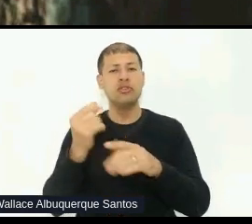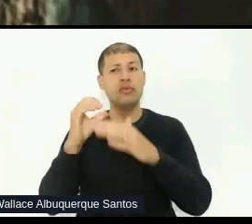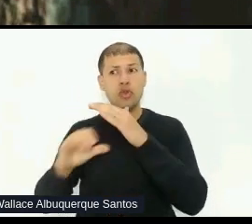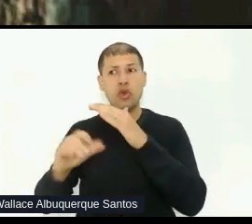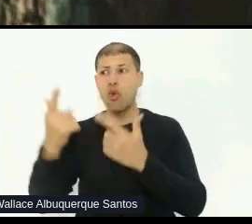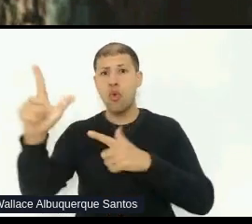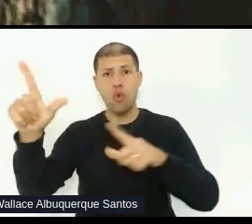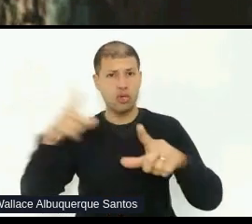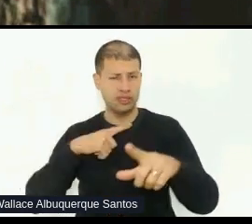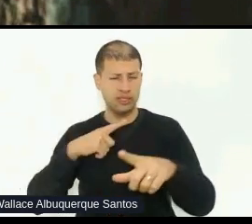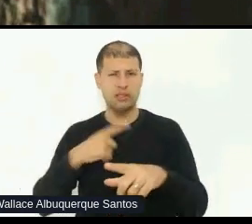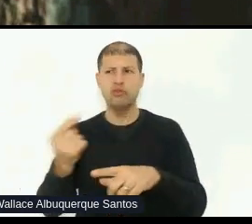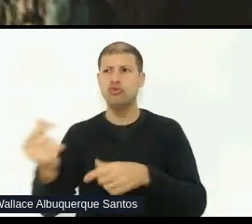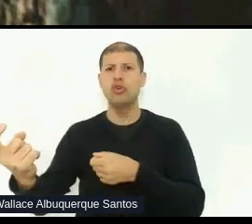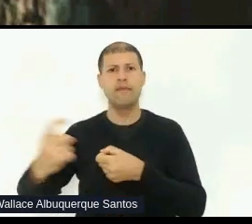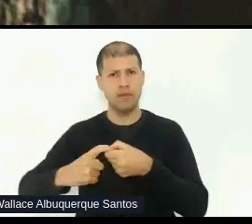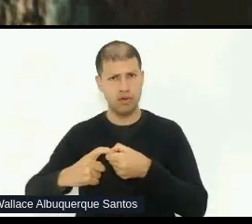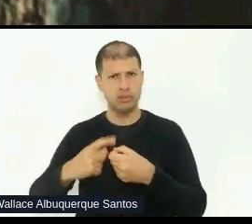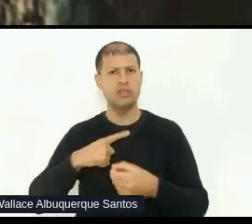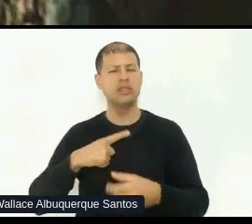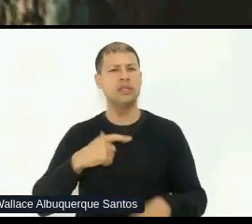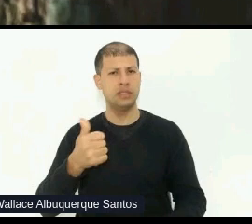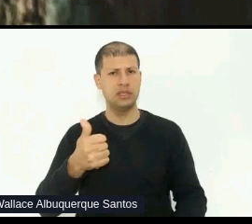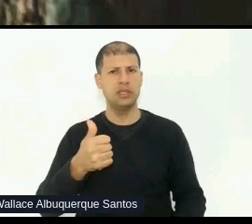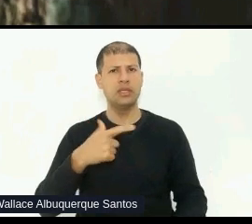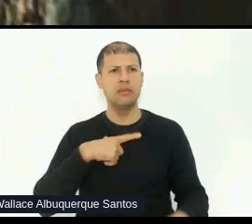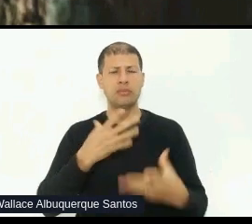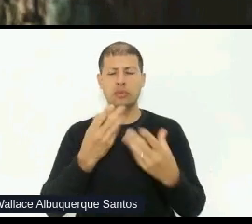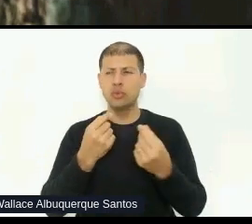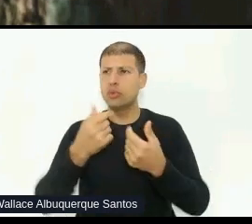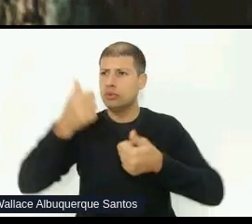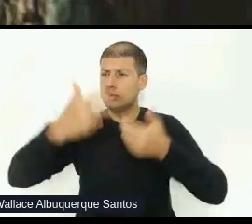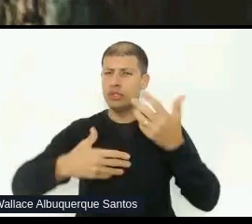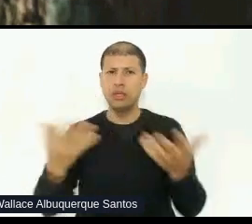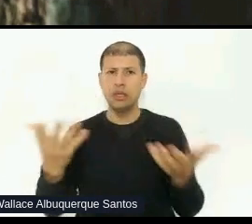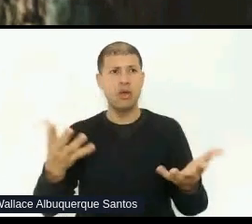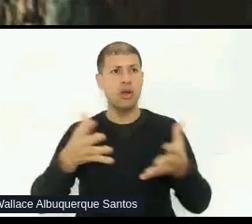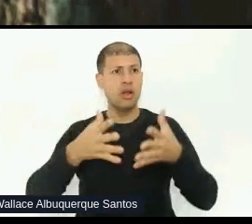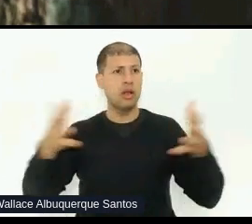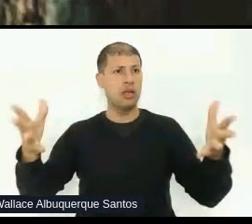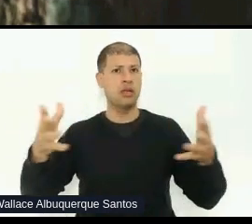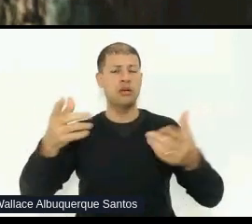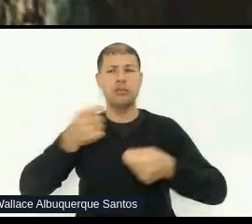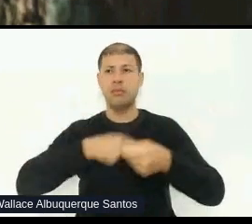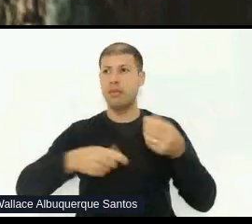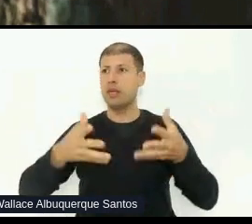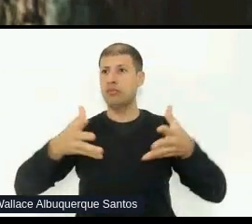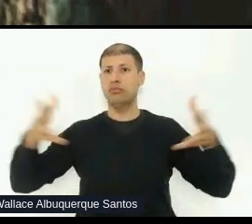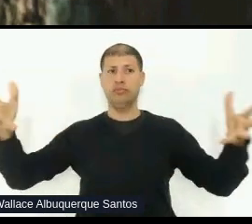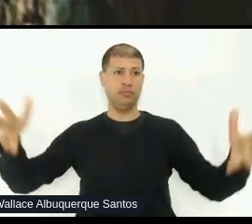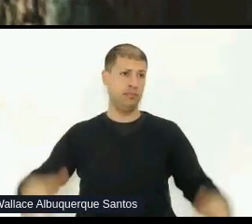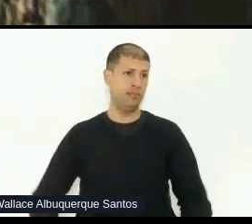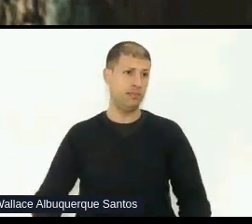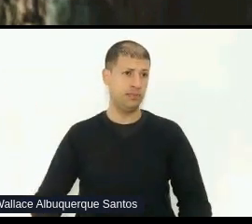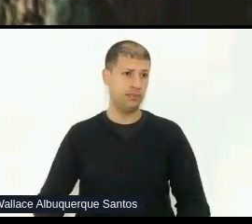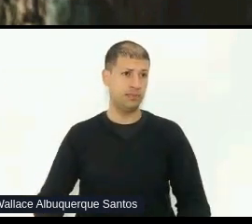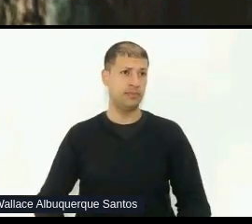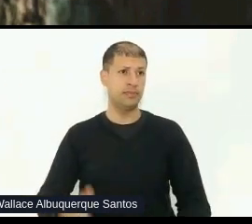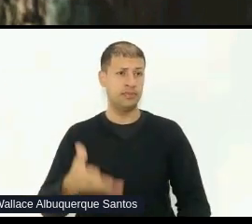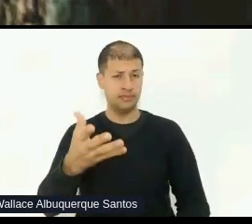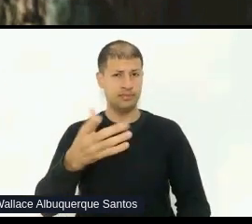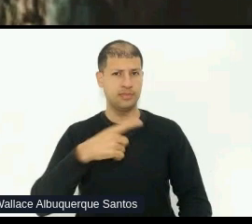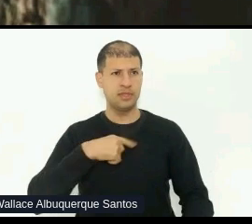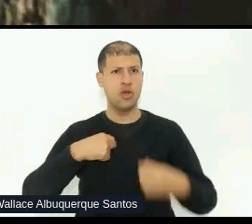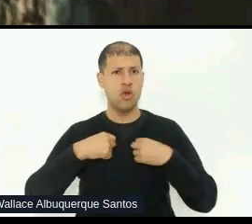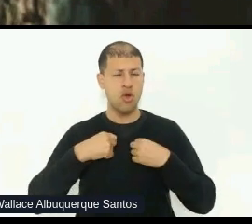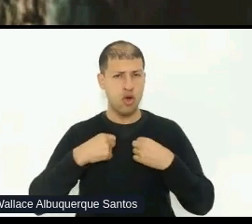Existe um retorno financeiro. Tá? Eu mostrei vários números para vocês agora há pouco. Olha o tamanho do mercado que eu estou desbravando. Seja no quesito vestuário, seja